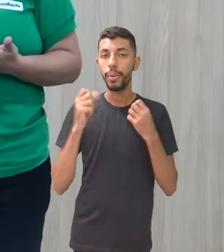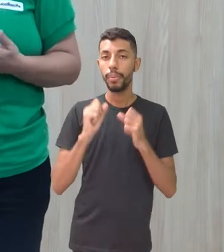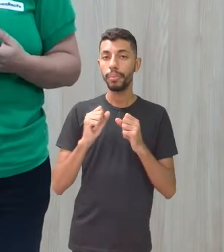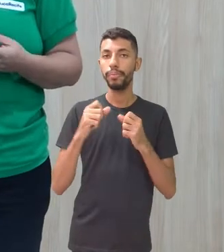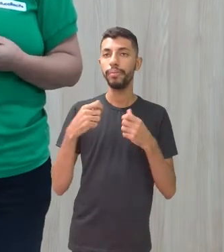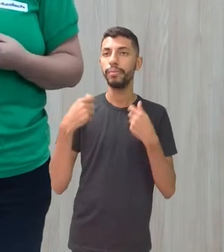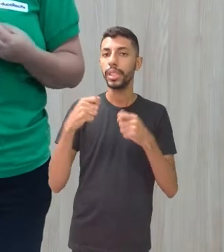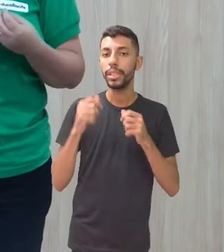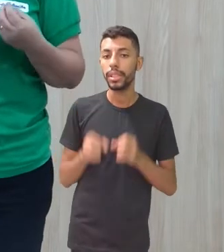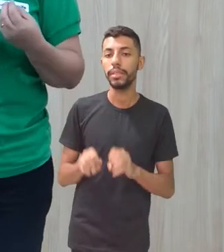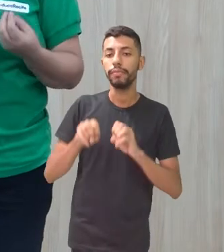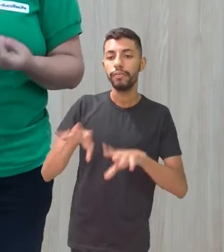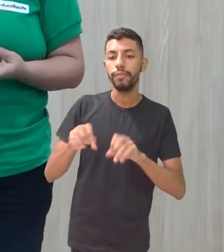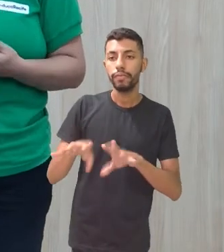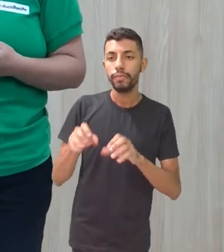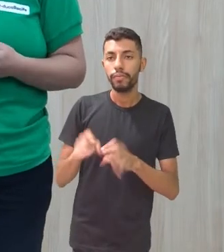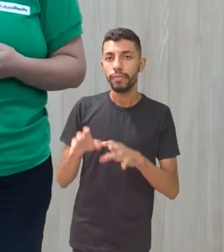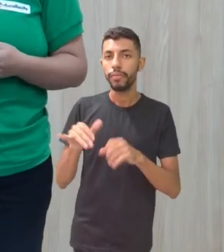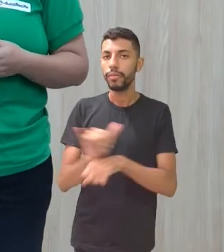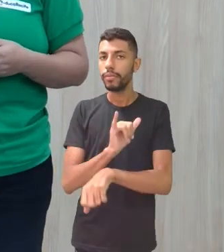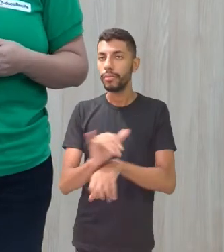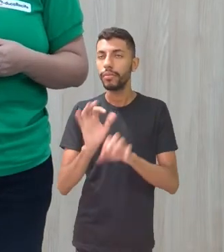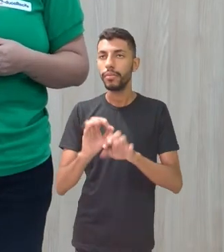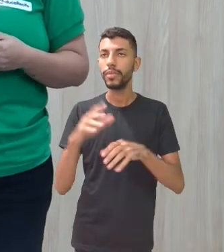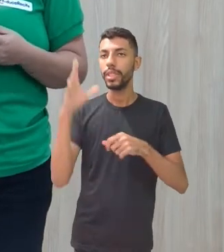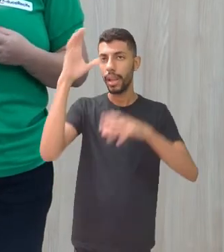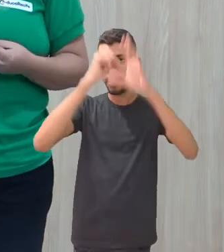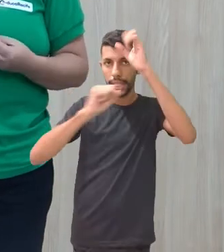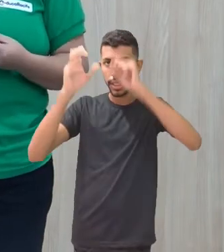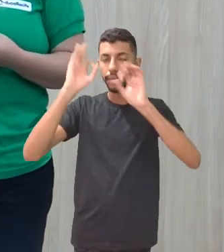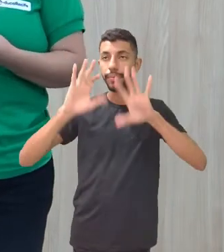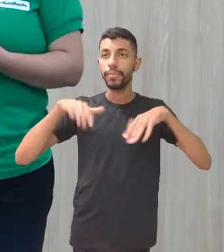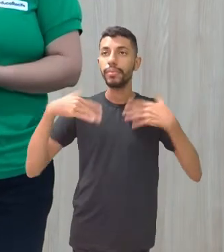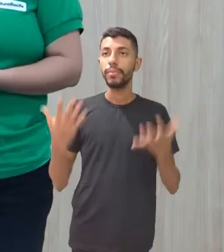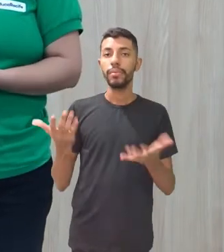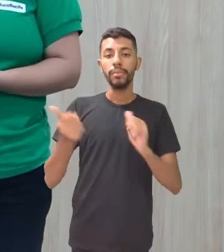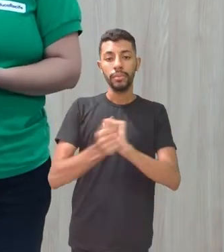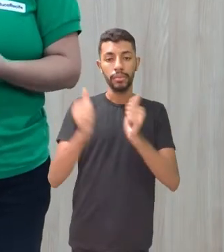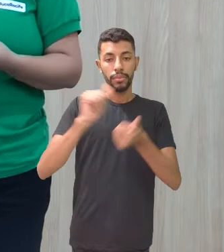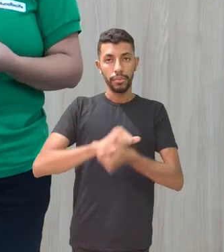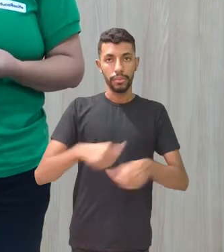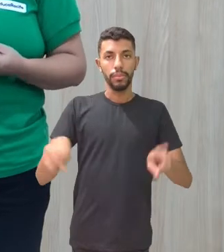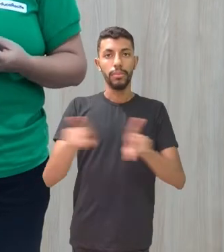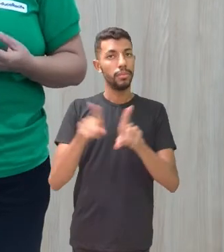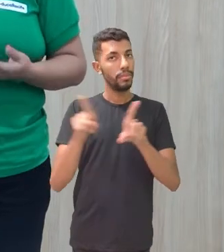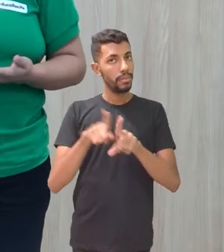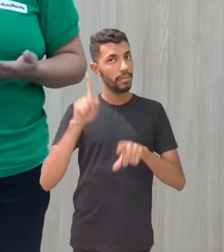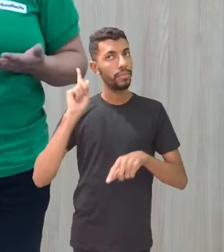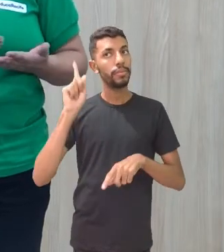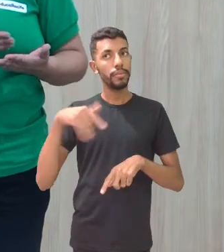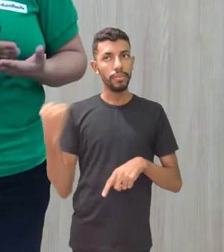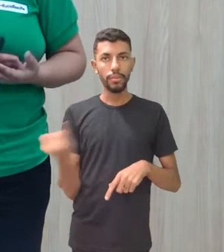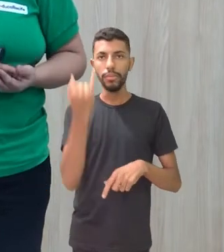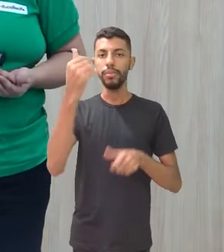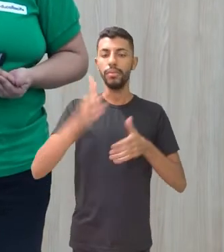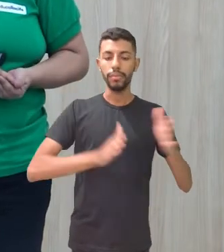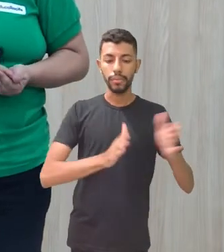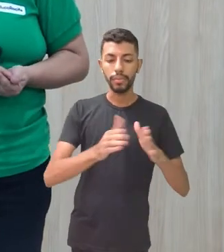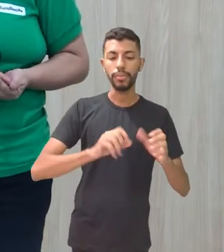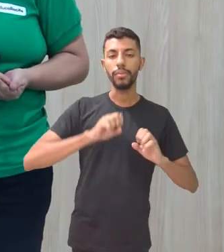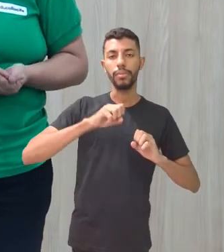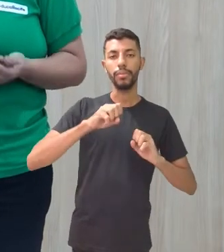percorrer com atividades para aprendizagem, não é? Então, essas adaptações também devem ser feitas na fase da